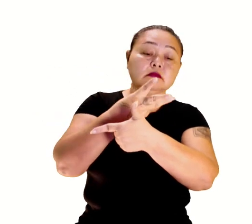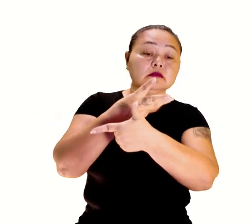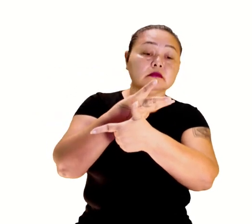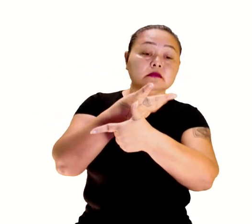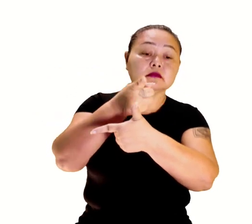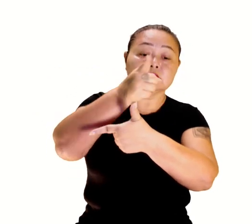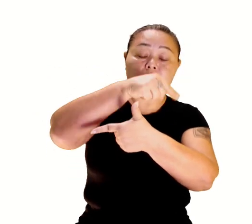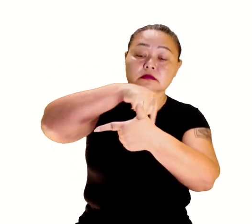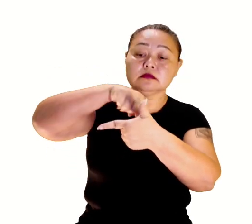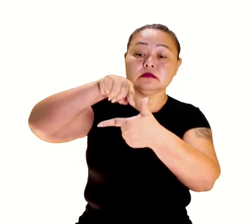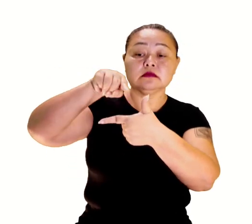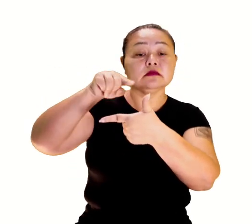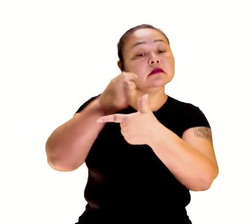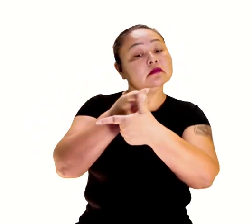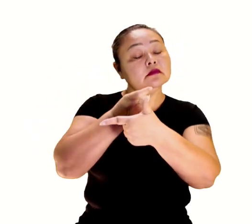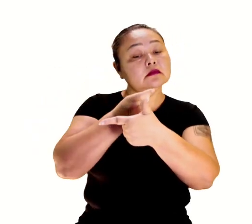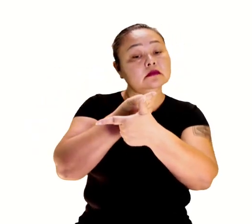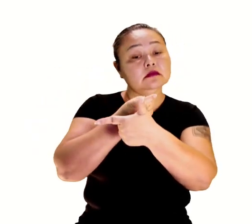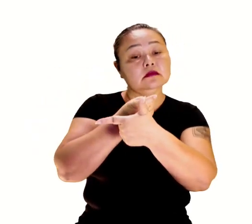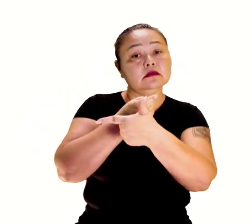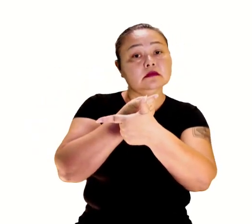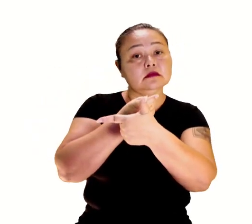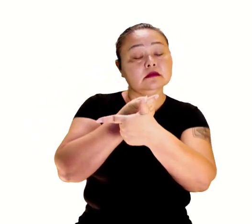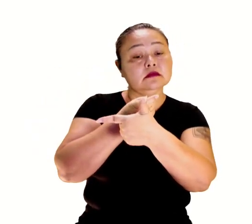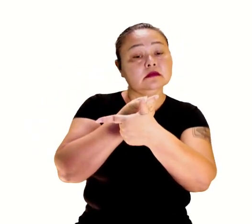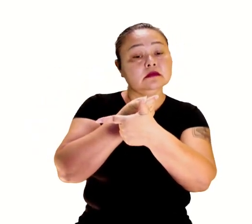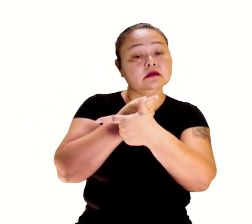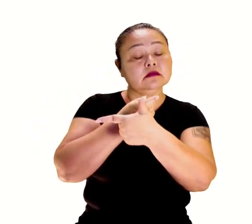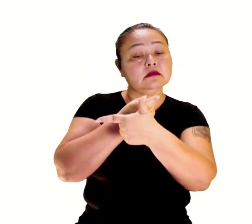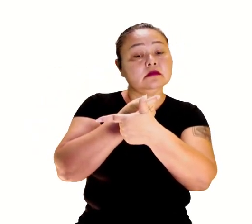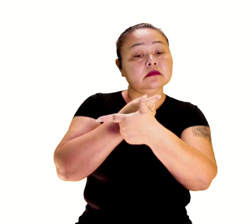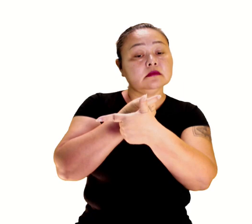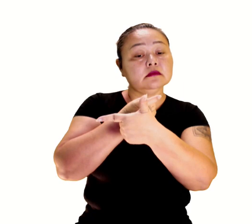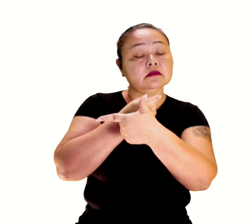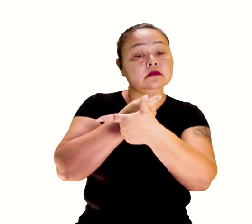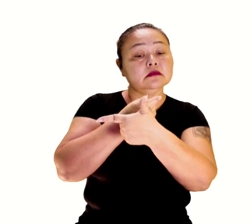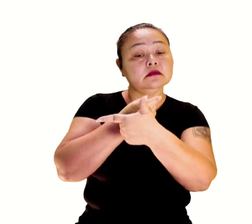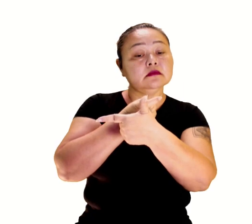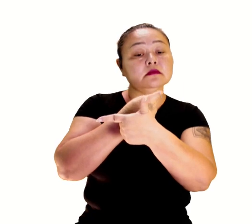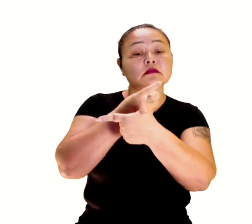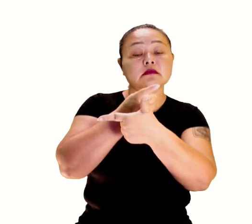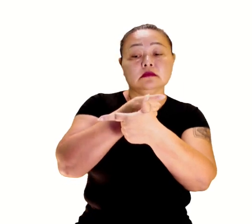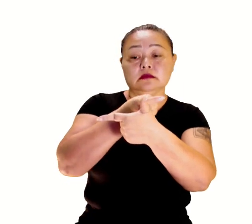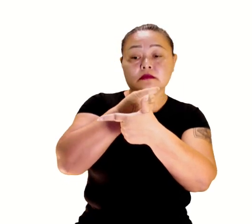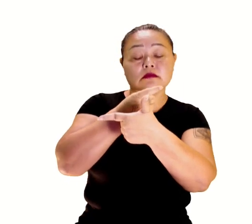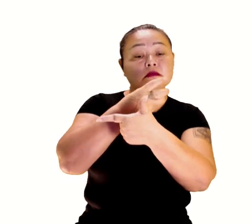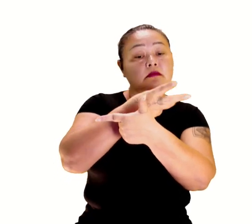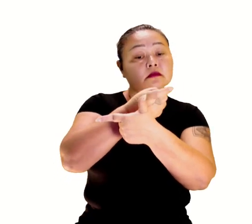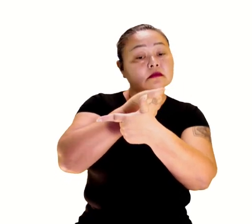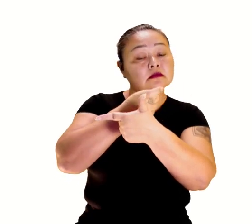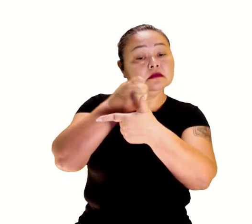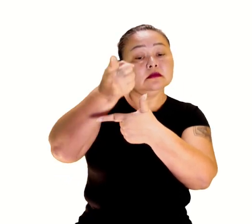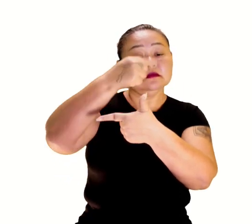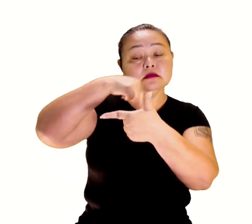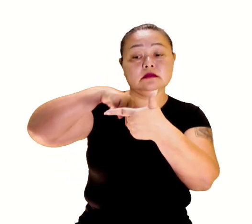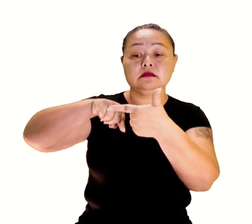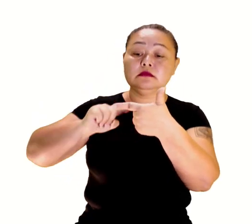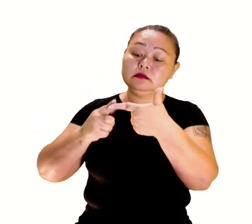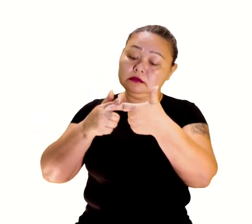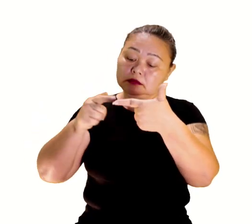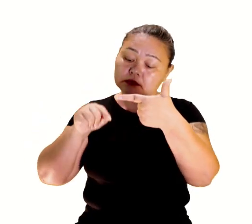está multiplicando o x. É só um pontinho. É só um pontinho, né? Então ali está multiplicando o x. Se está multiplicando,